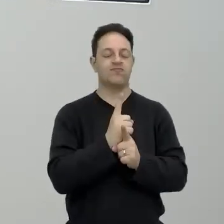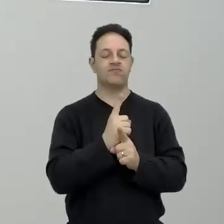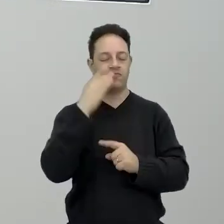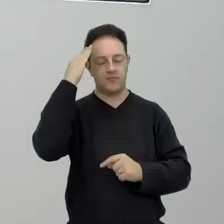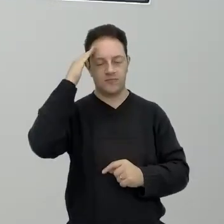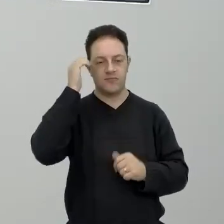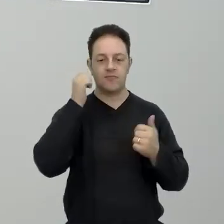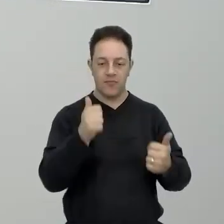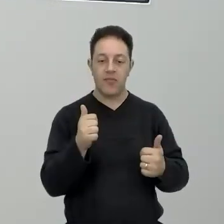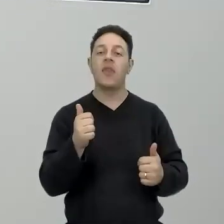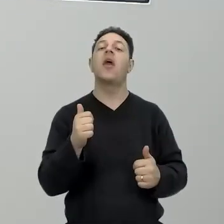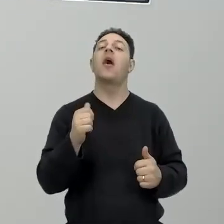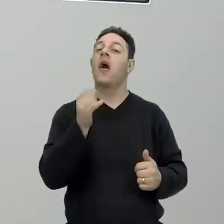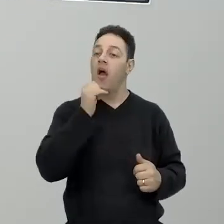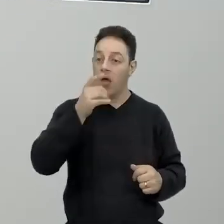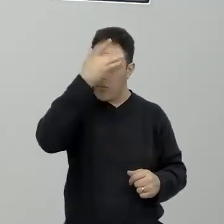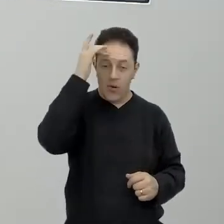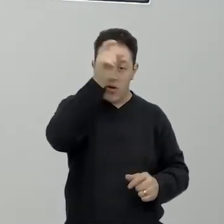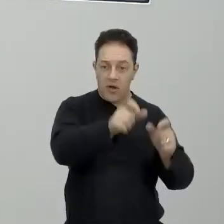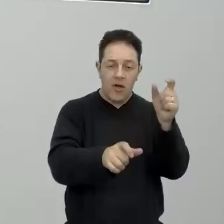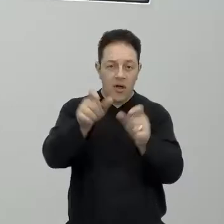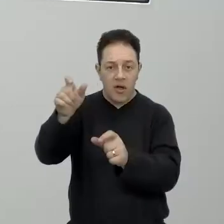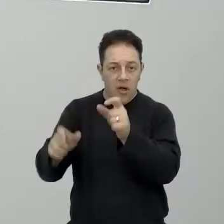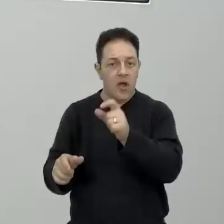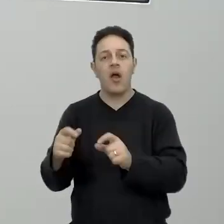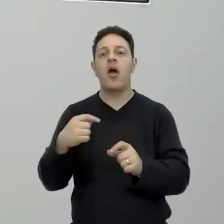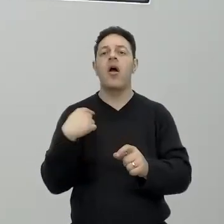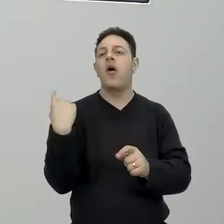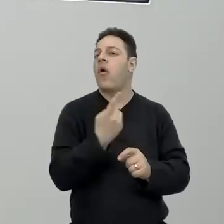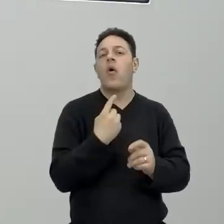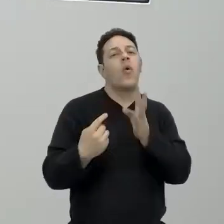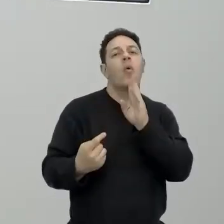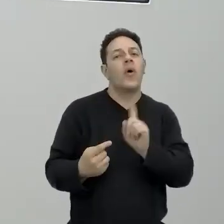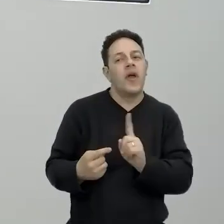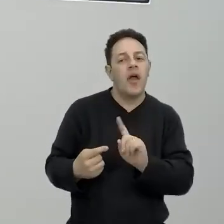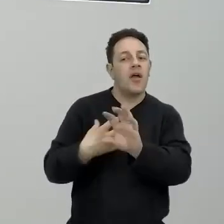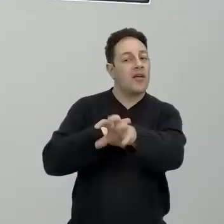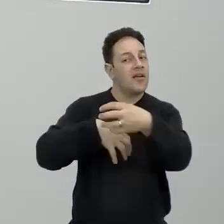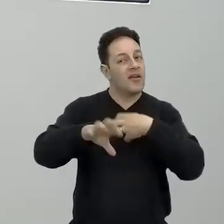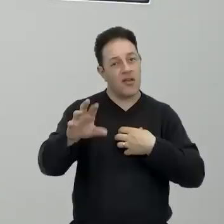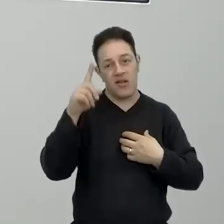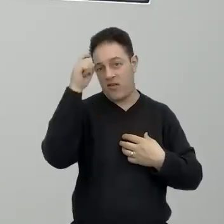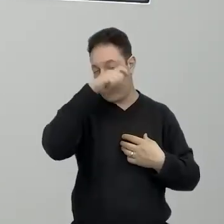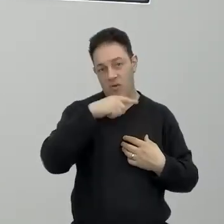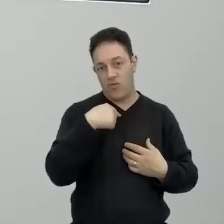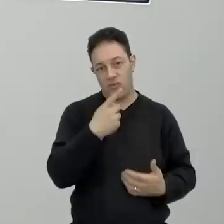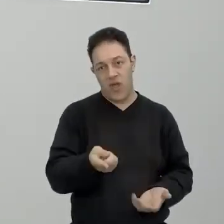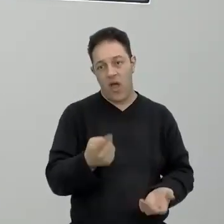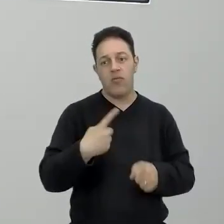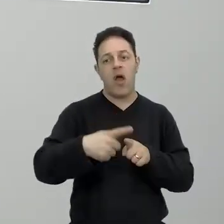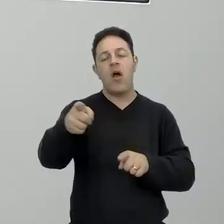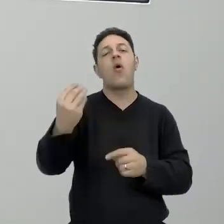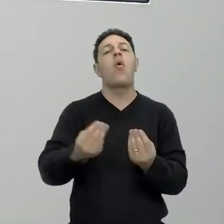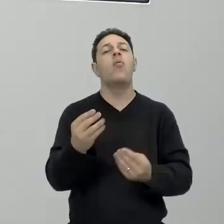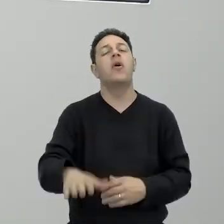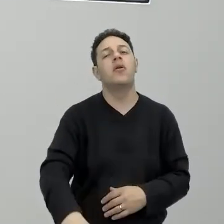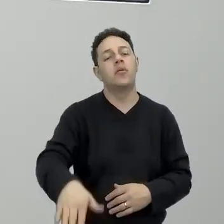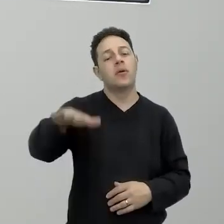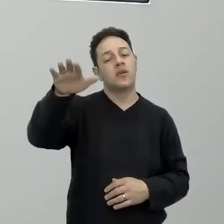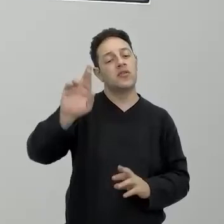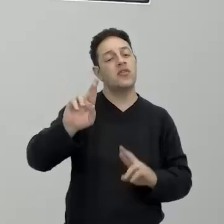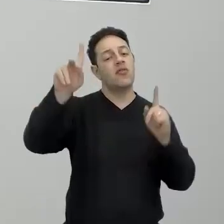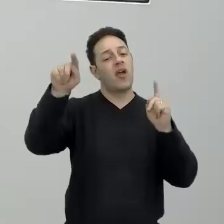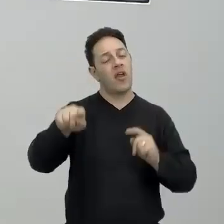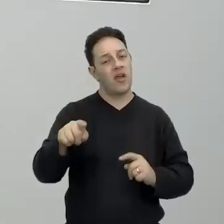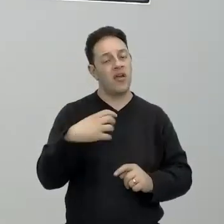a gente pode reconhecer que a existência dessas pessoas que nós não temos a capacidade de compreendê-las tão bem, é uma existência que é